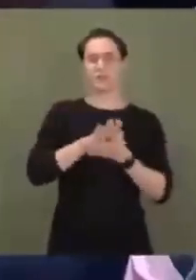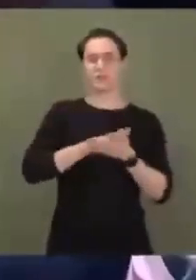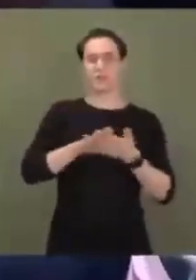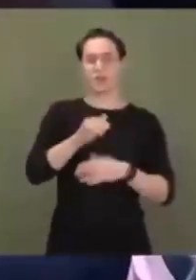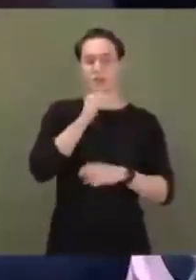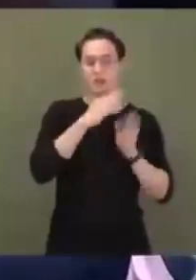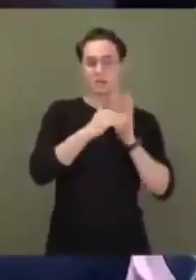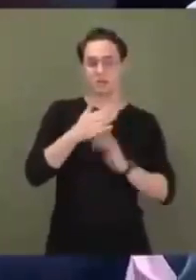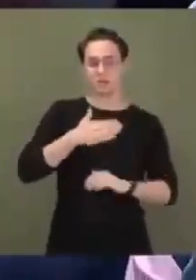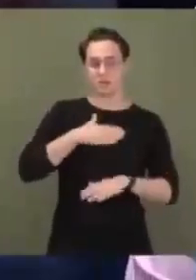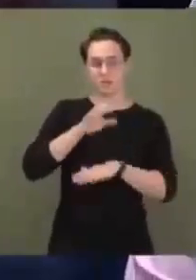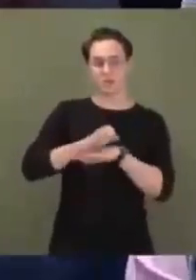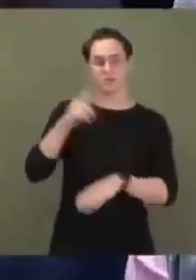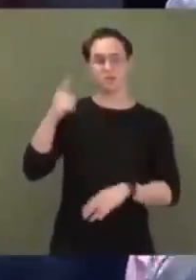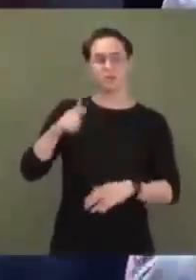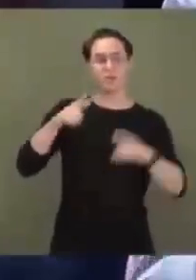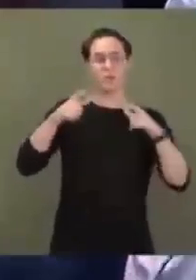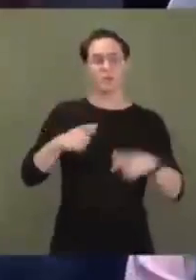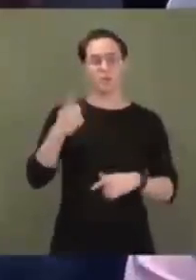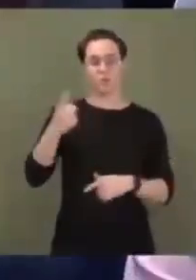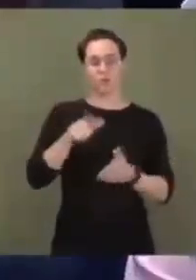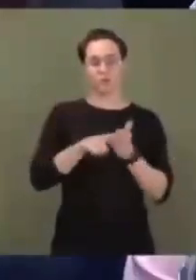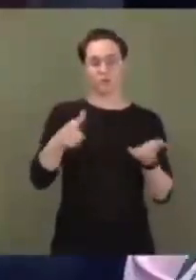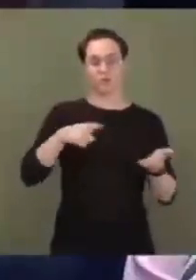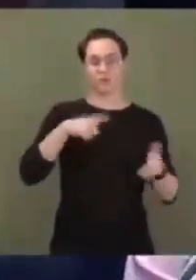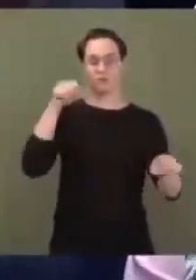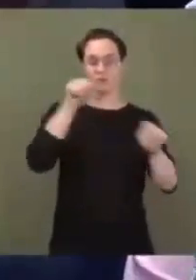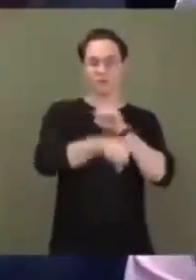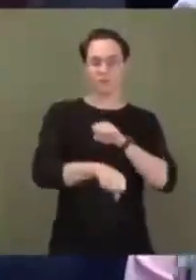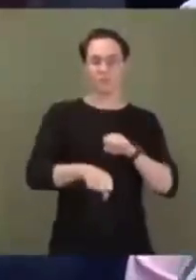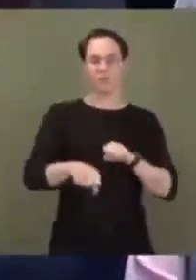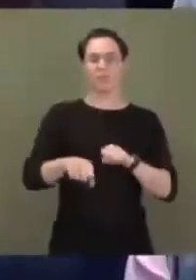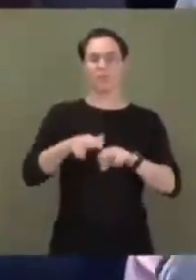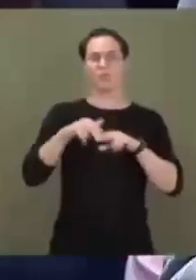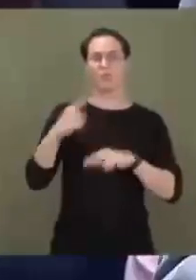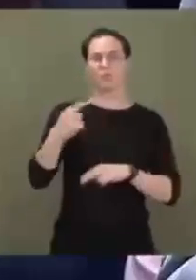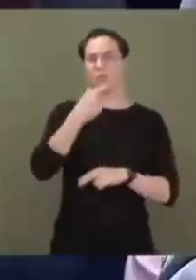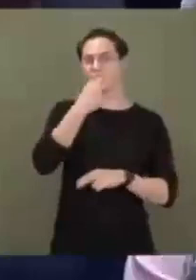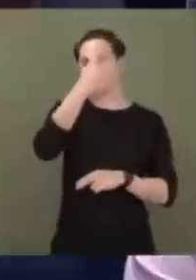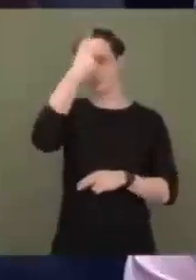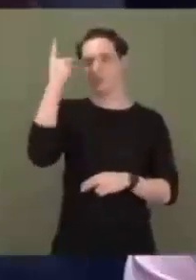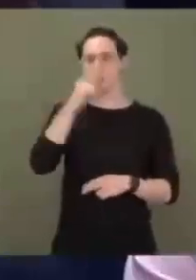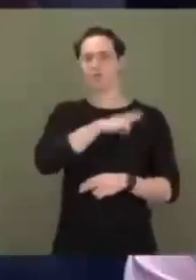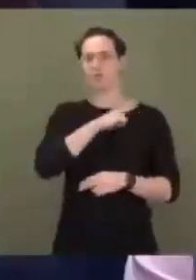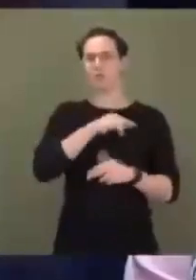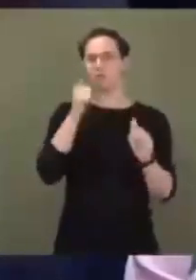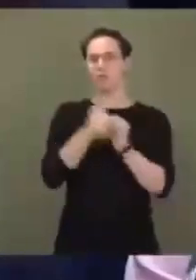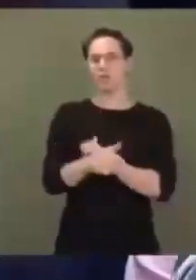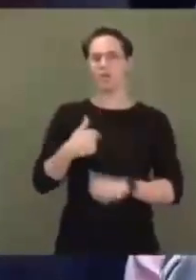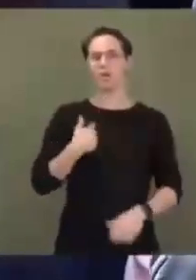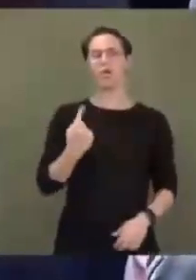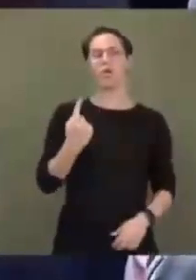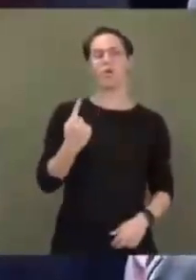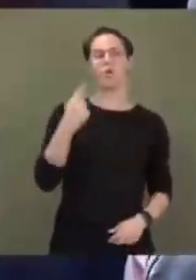do meu estado de Goiás, onde um jornalista foi assassinado por um dirigente de futebol. Eu fui o único parlamentar